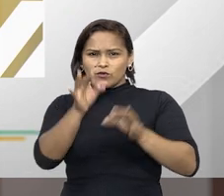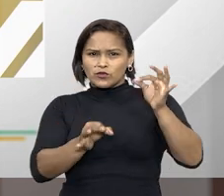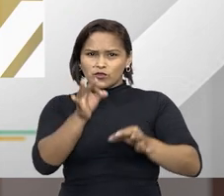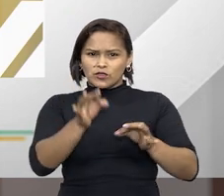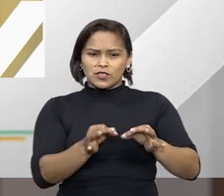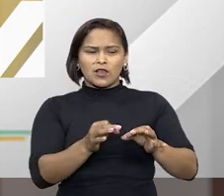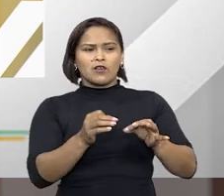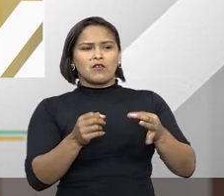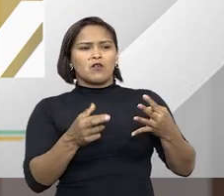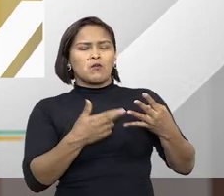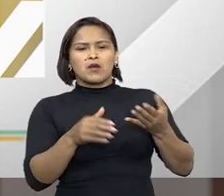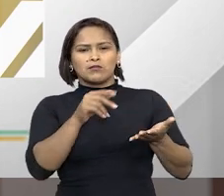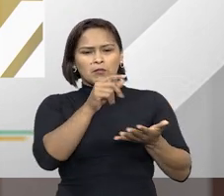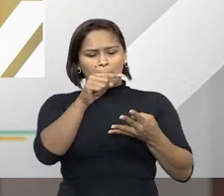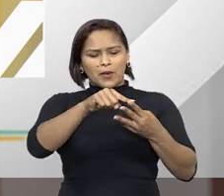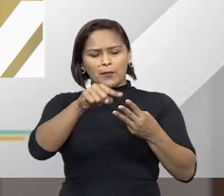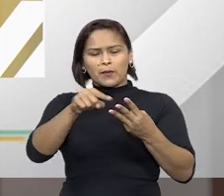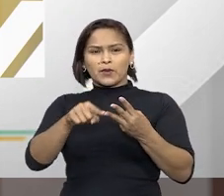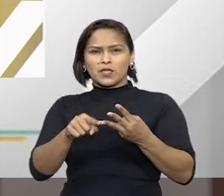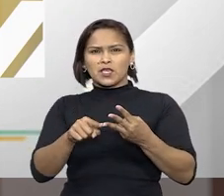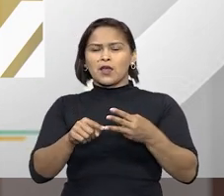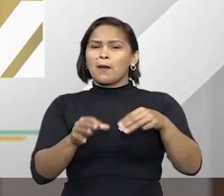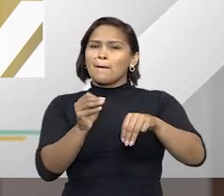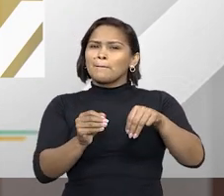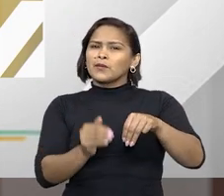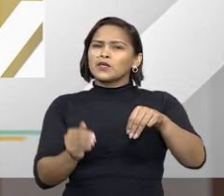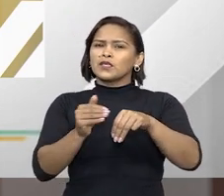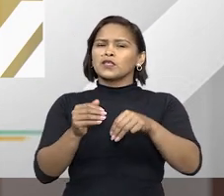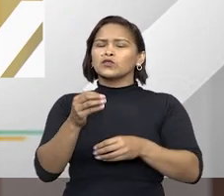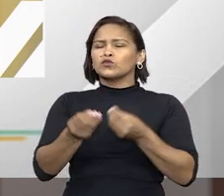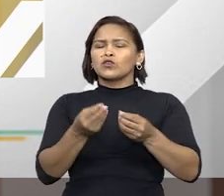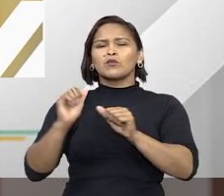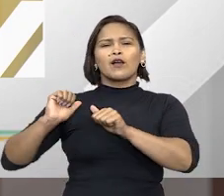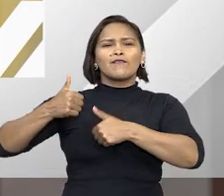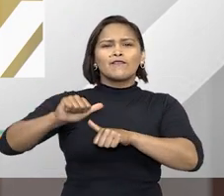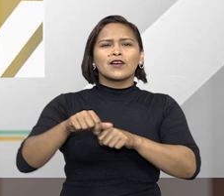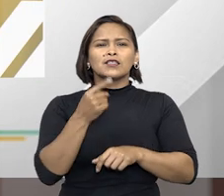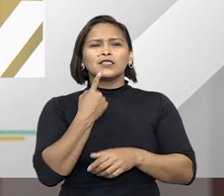terceira instância. Ministro Edson Vidigal, como é que o senhor avalia essa questão?